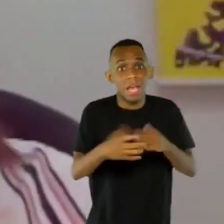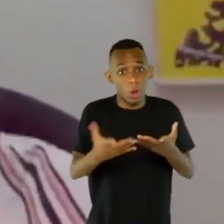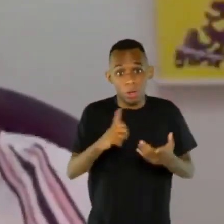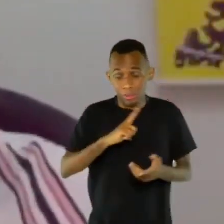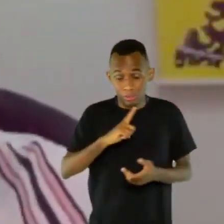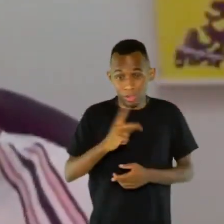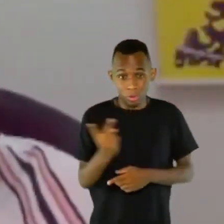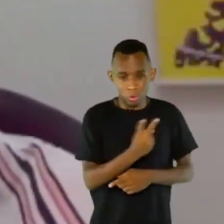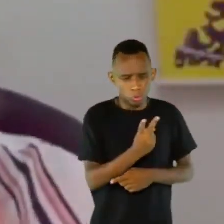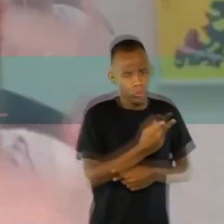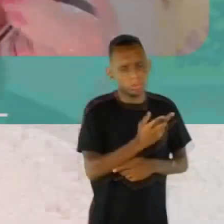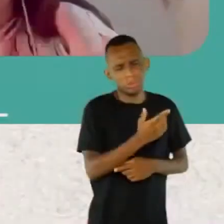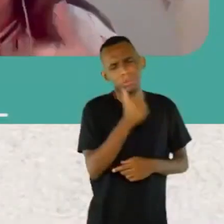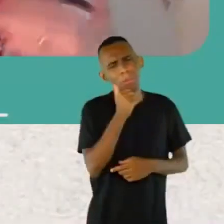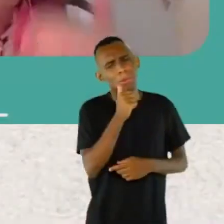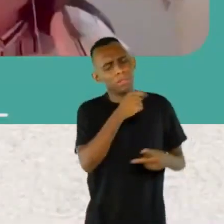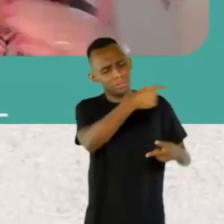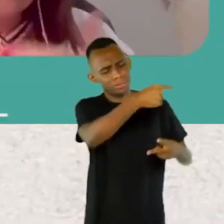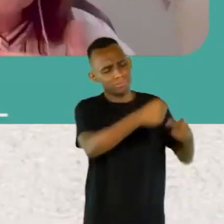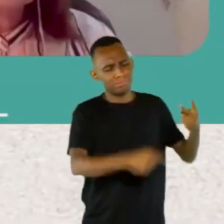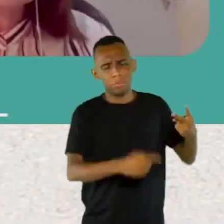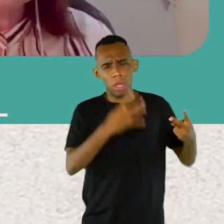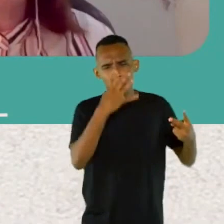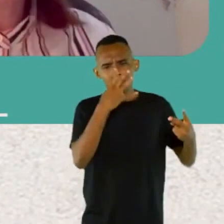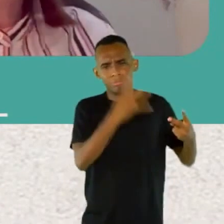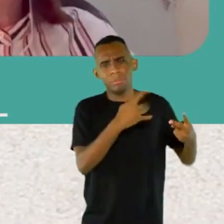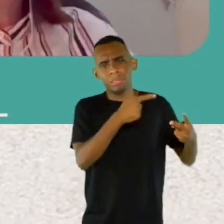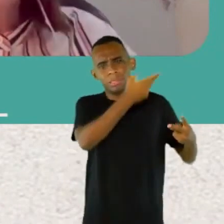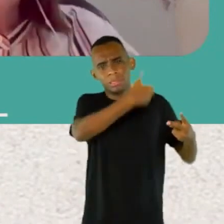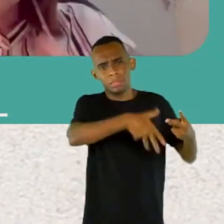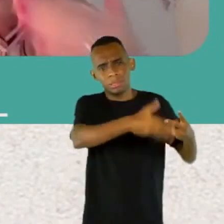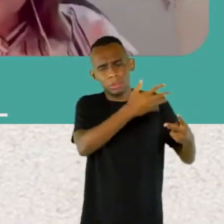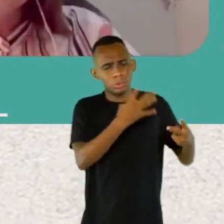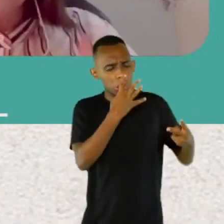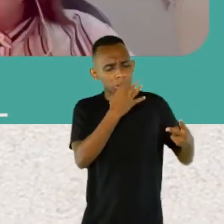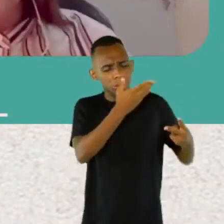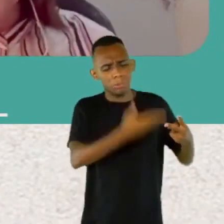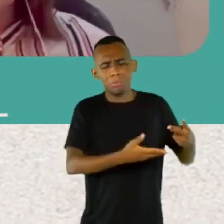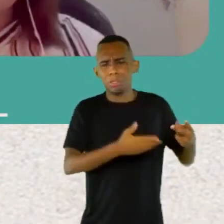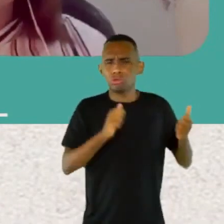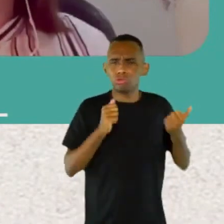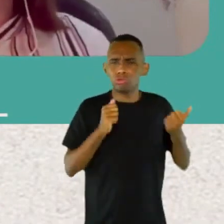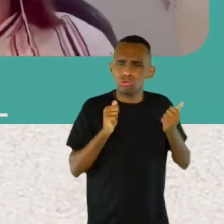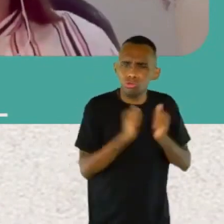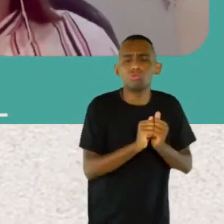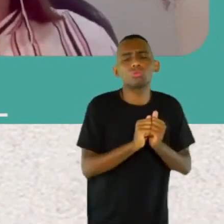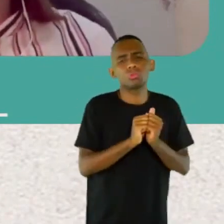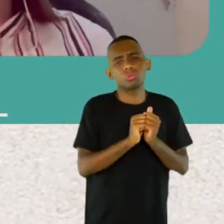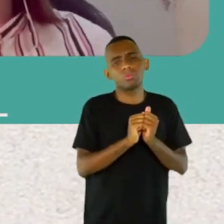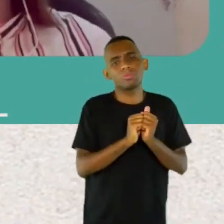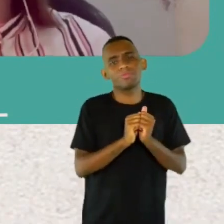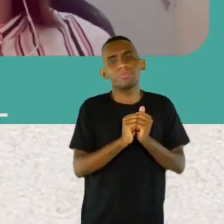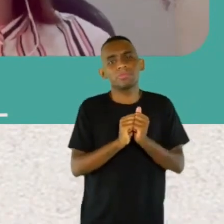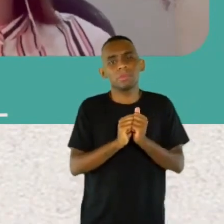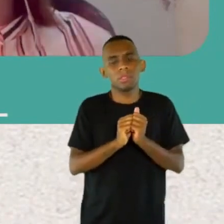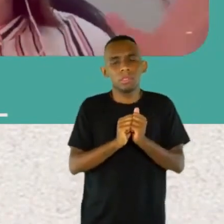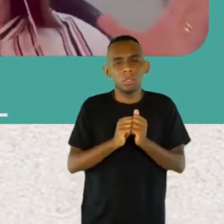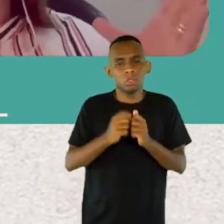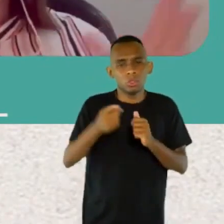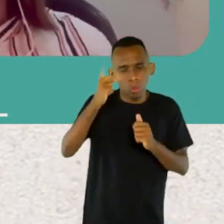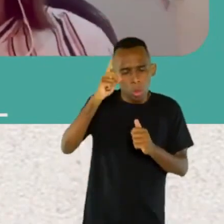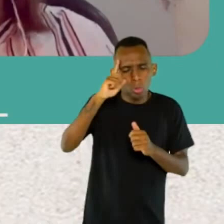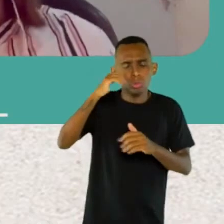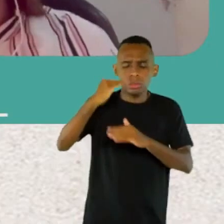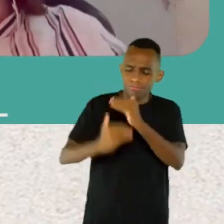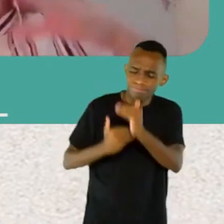mulheres maravilhosas que eu admiro muito, que acompanham muito assim o dia a dia da minha produção. Então, e a gente está agora